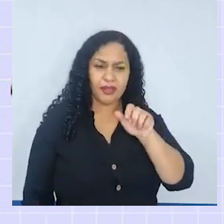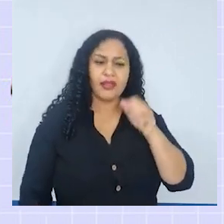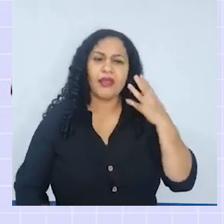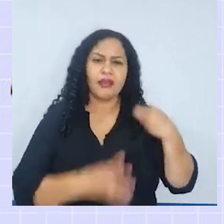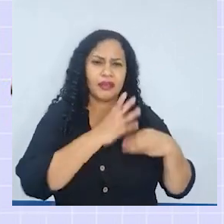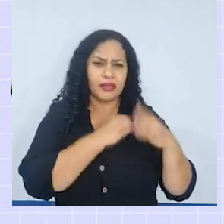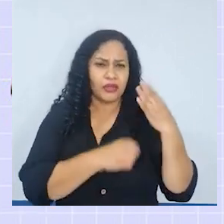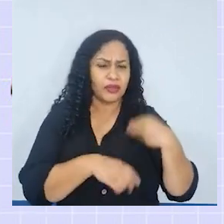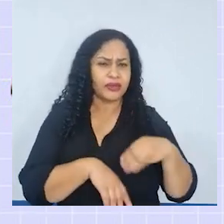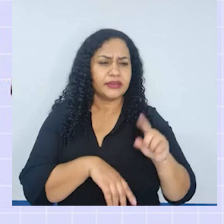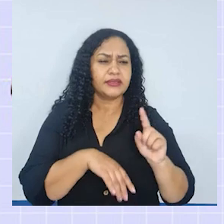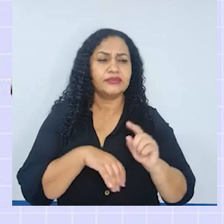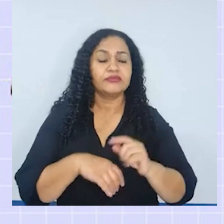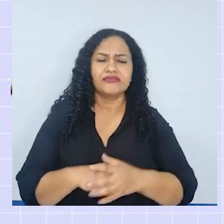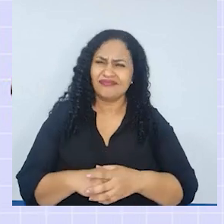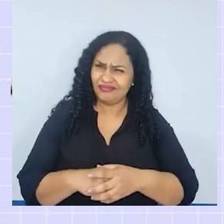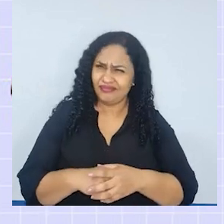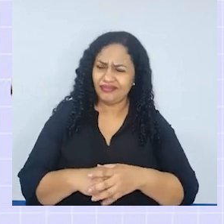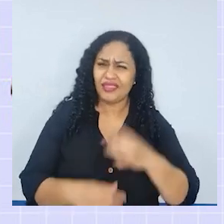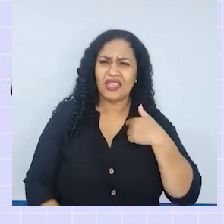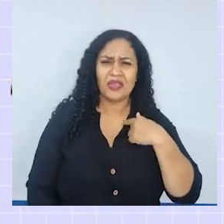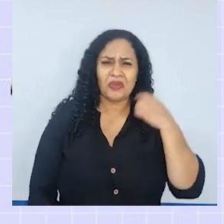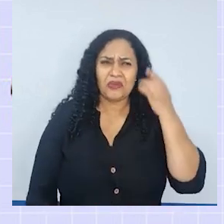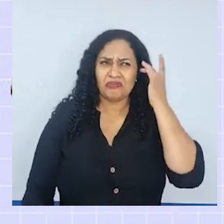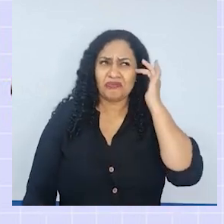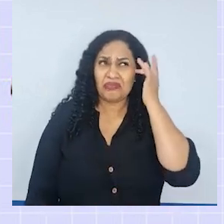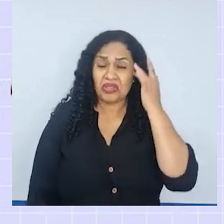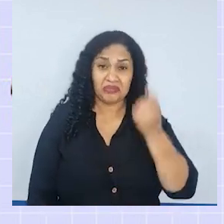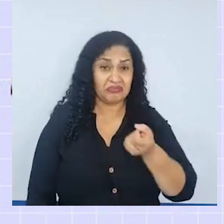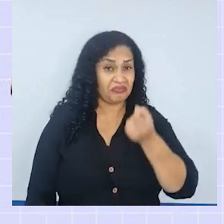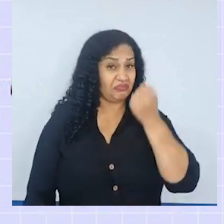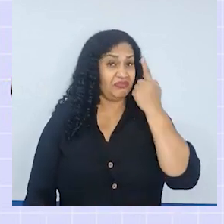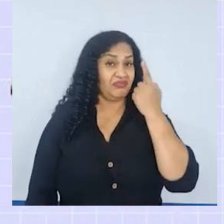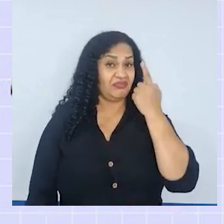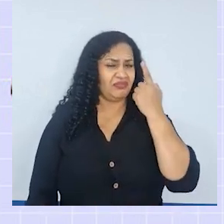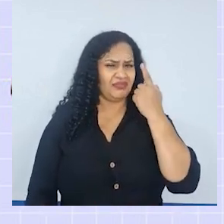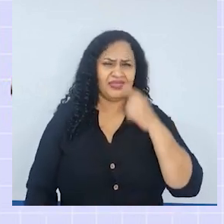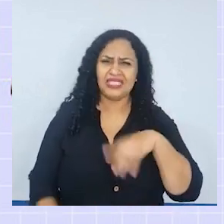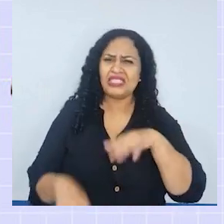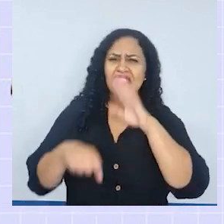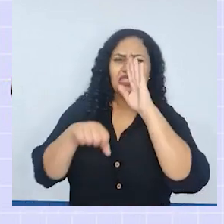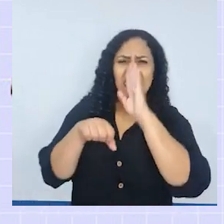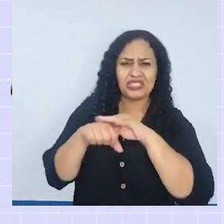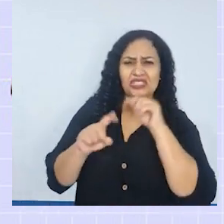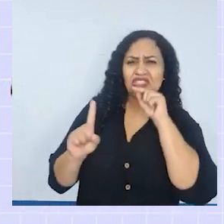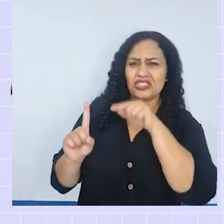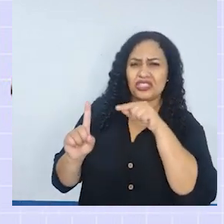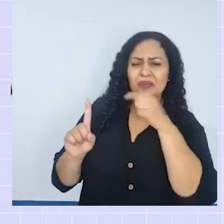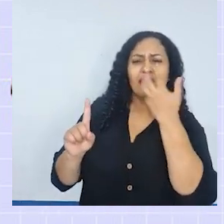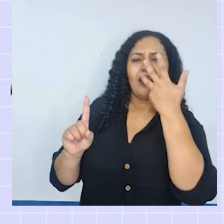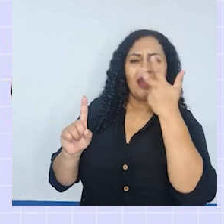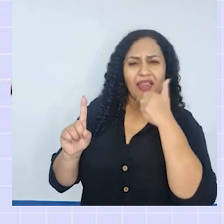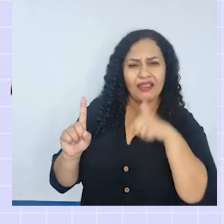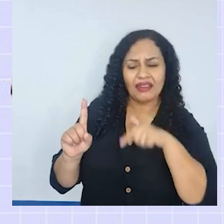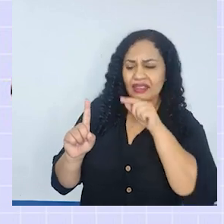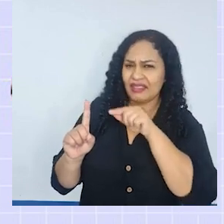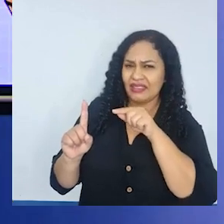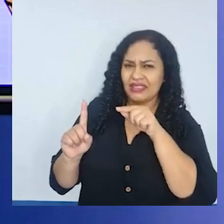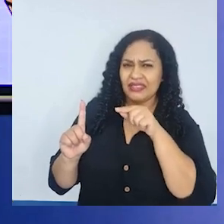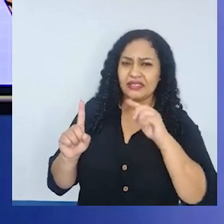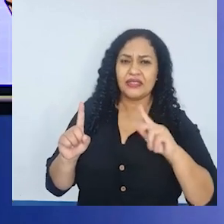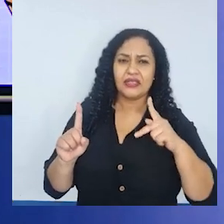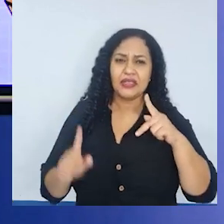deles? Eu acho a coisa mais estranha essa história de chamar criança de